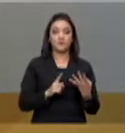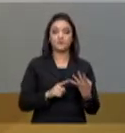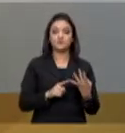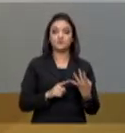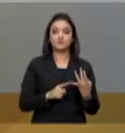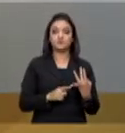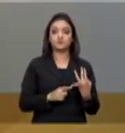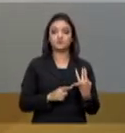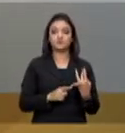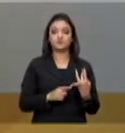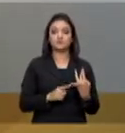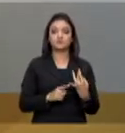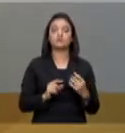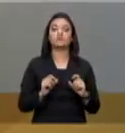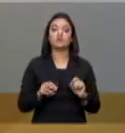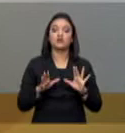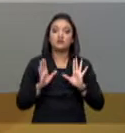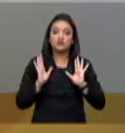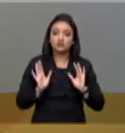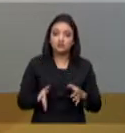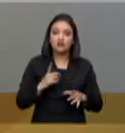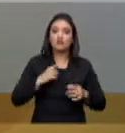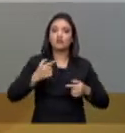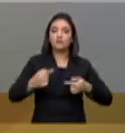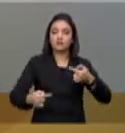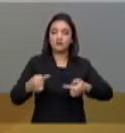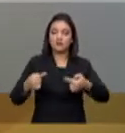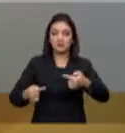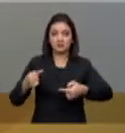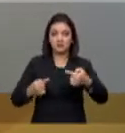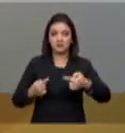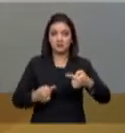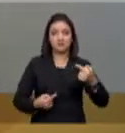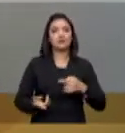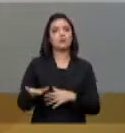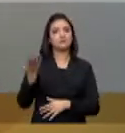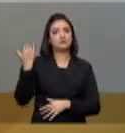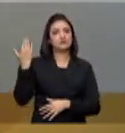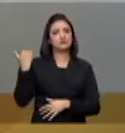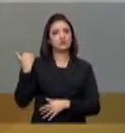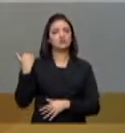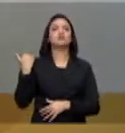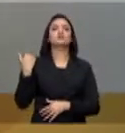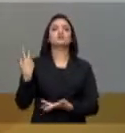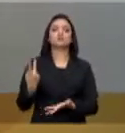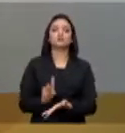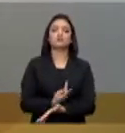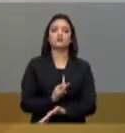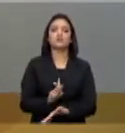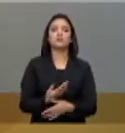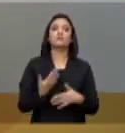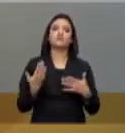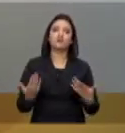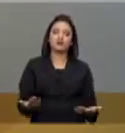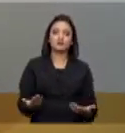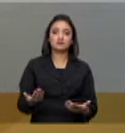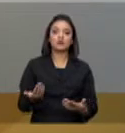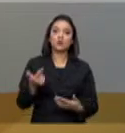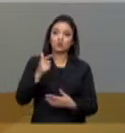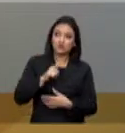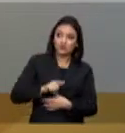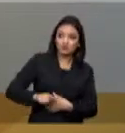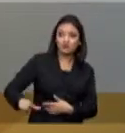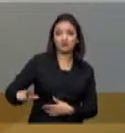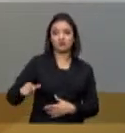eu também considero que nós já tratamos deste assunto em outras ocasiões, e que, portanto, aqui haveria uma reiteração, já se